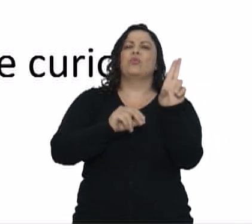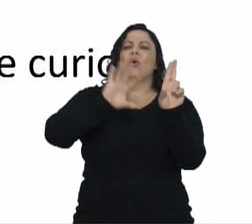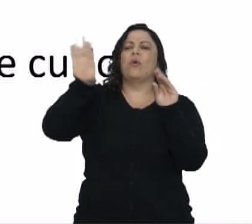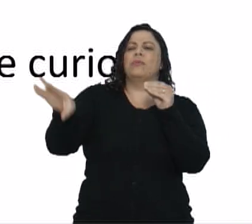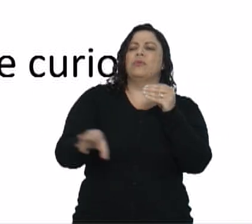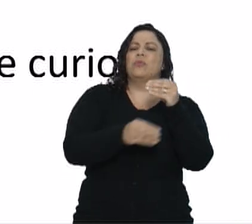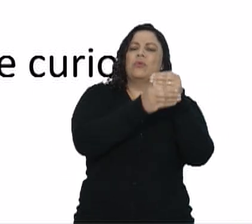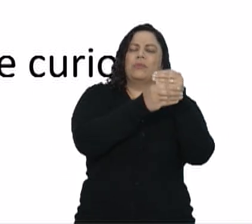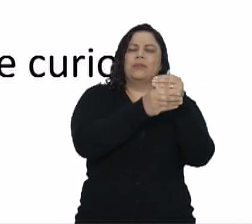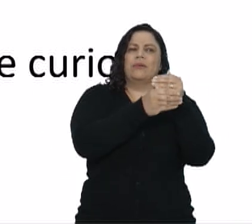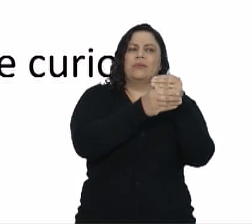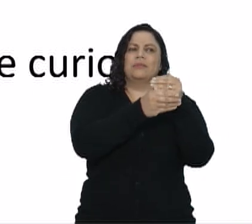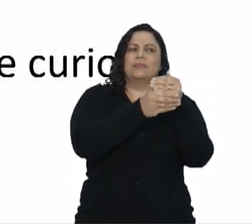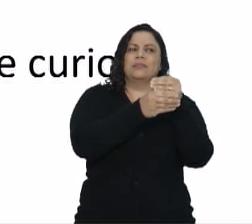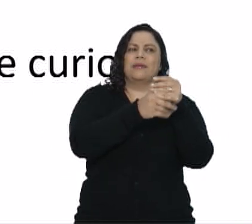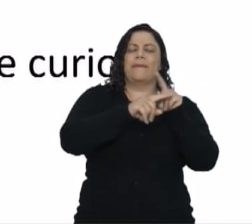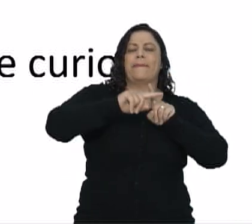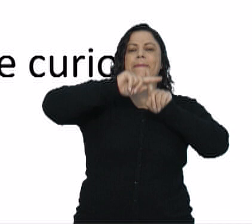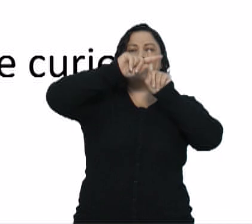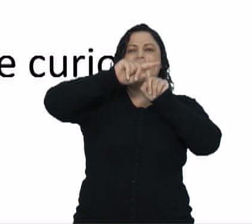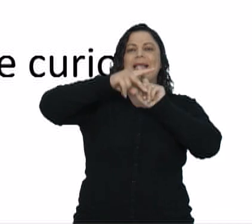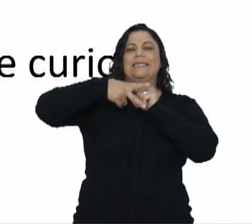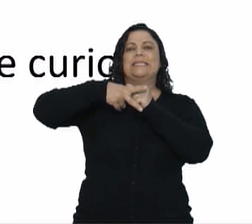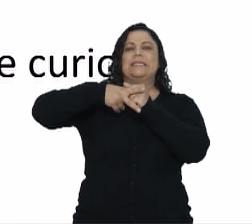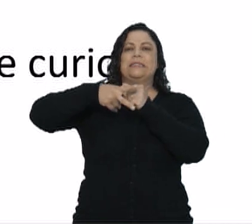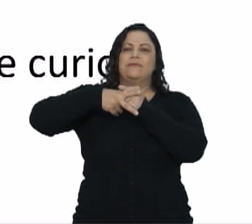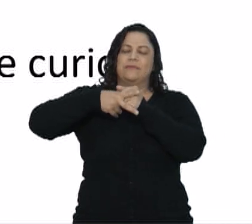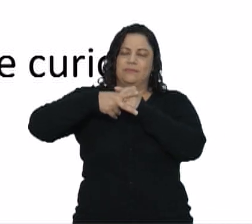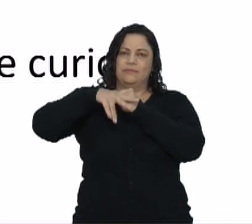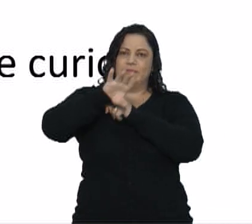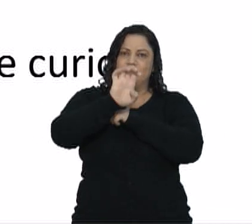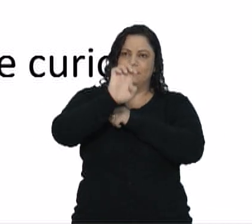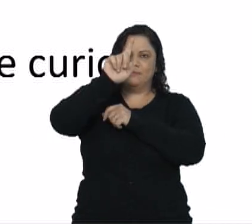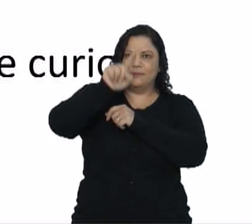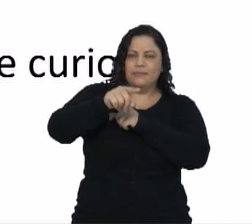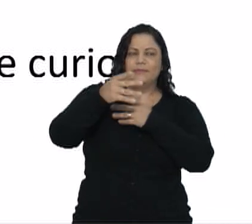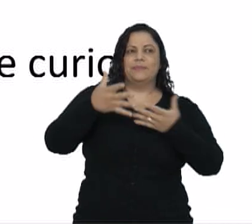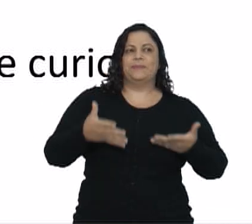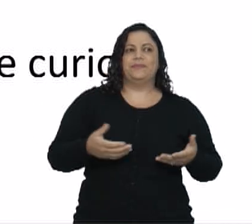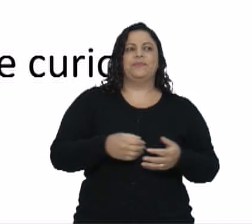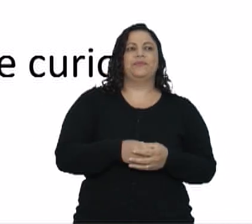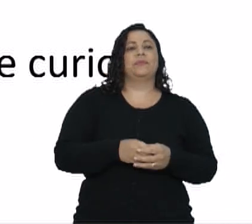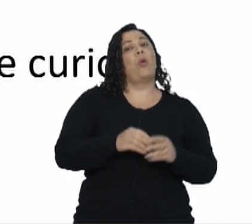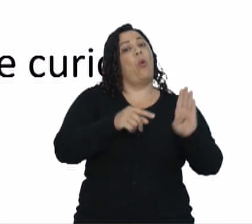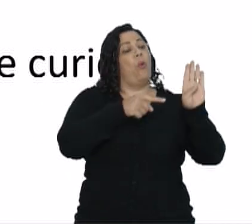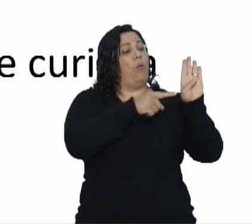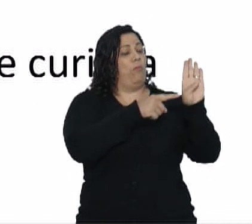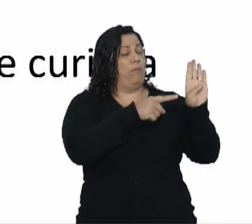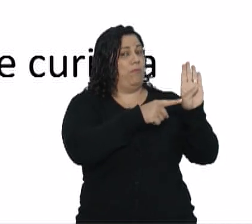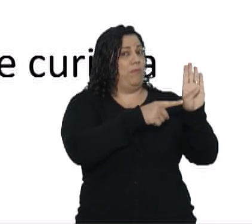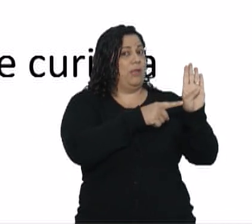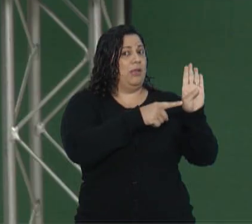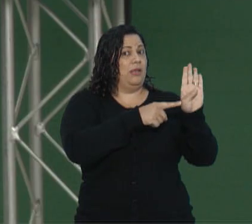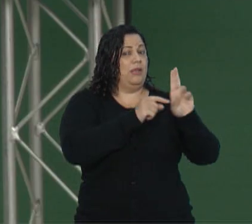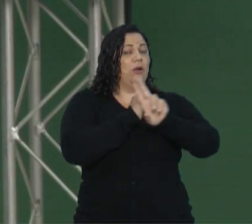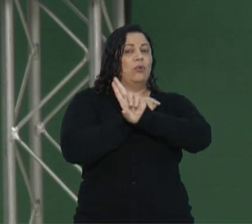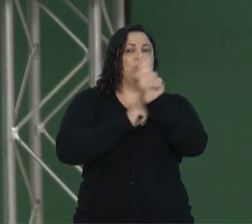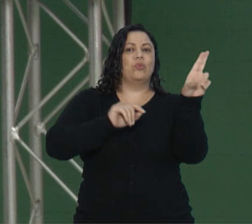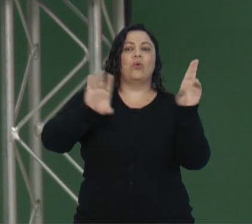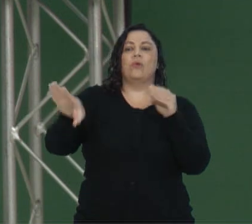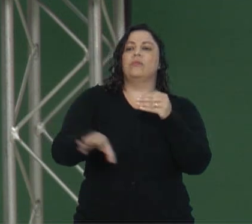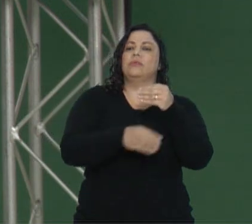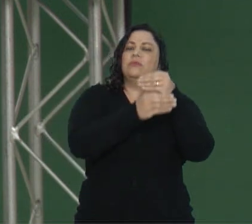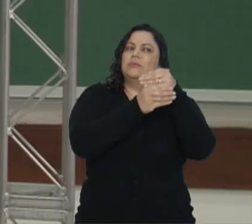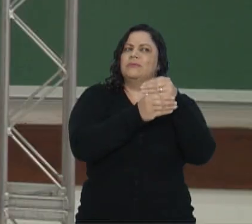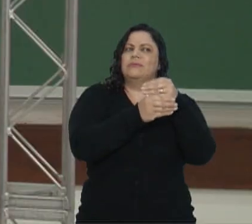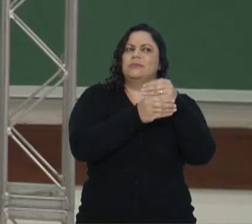é verbo. Ou letra B. A regência nominal se estabelece entre curiosa, adjetivo, mais